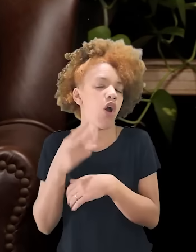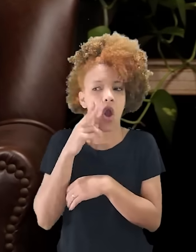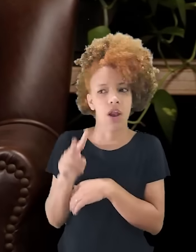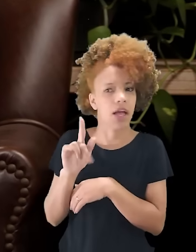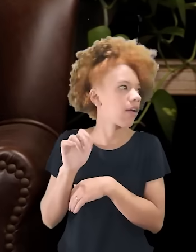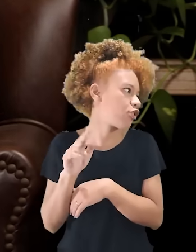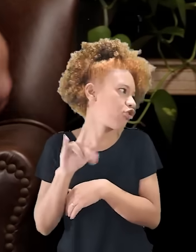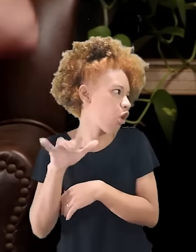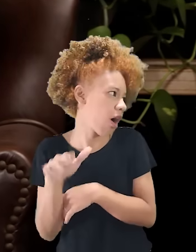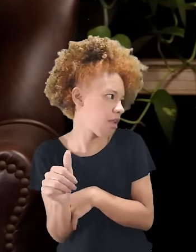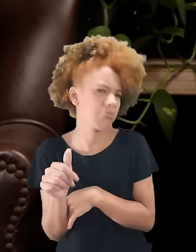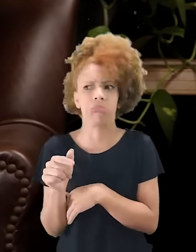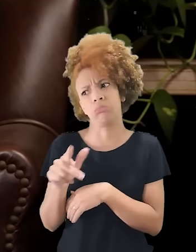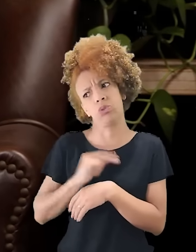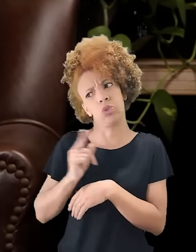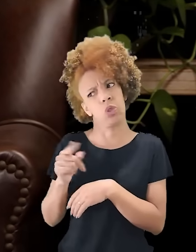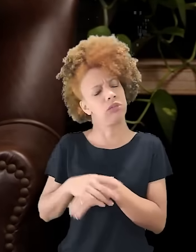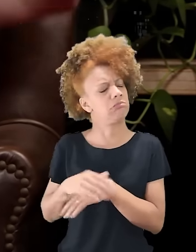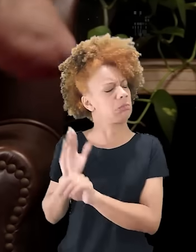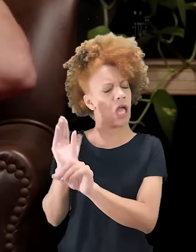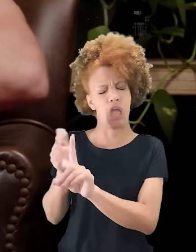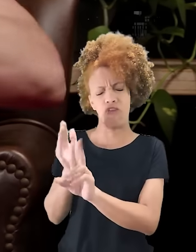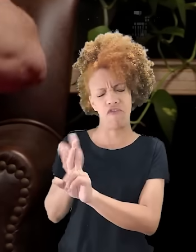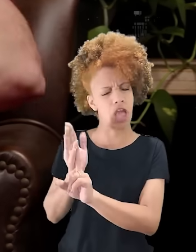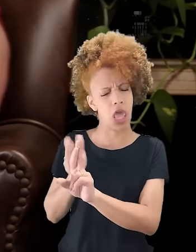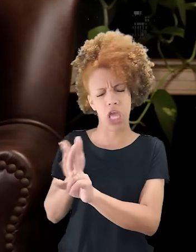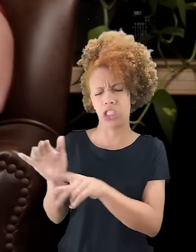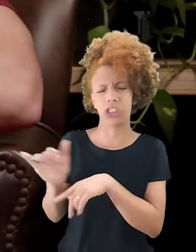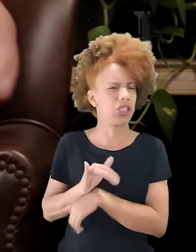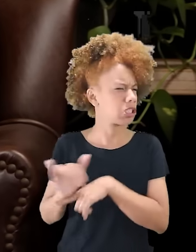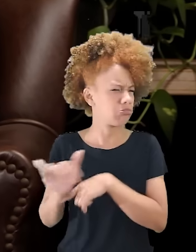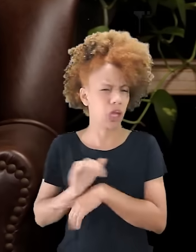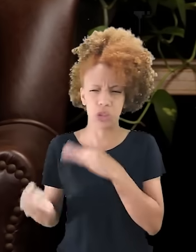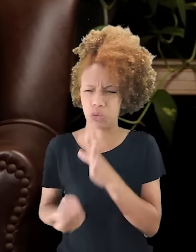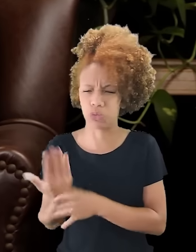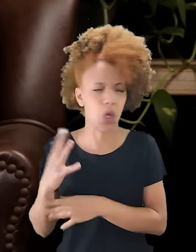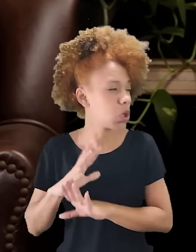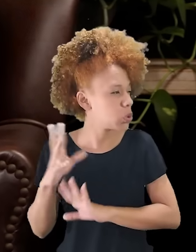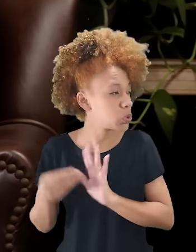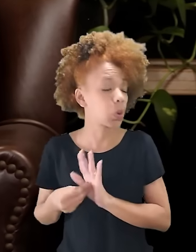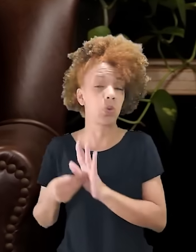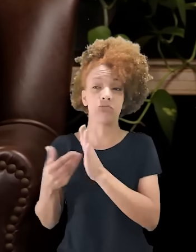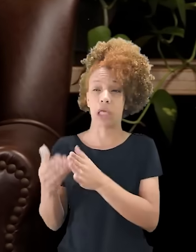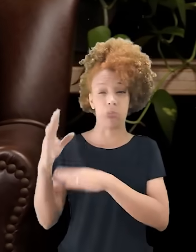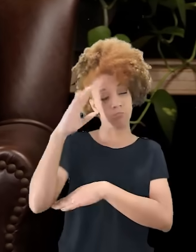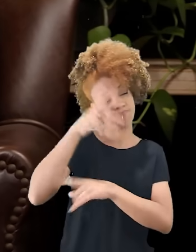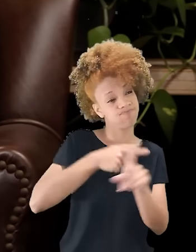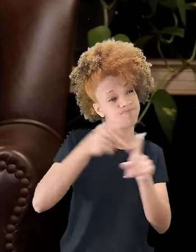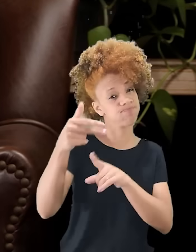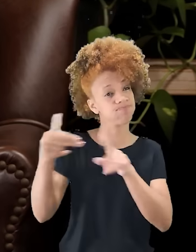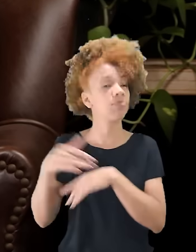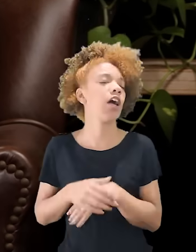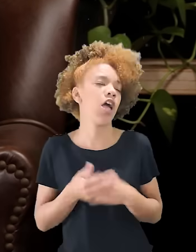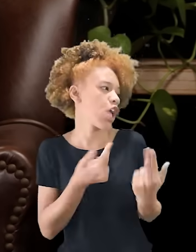olha pro Guardiola né P Esse cara é o nosso ícon o cara que cria estratégia para guerra dos times todo lugar que ele vai ele é campeão mund fosse Napoleão né como se fosse um